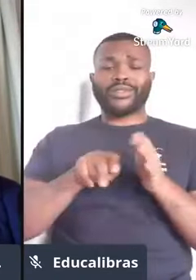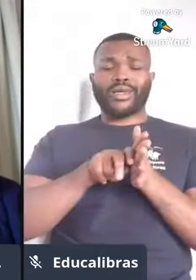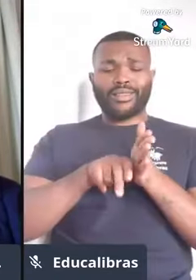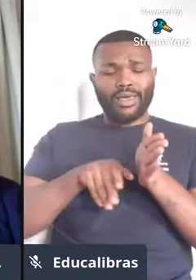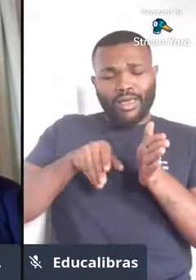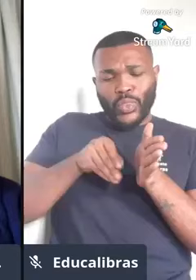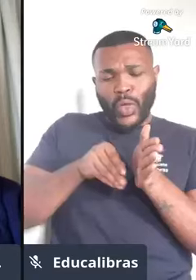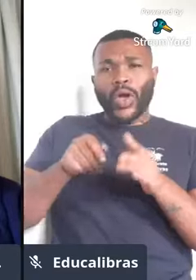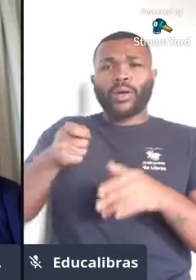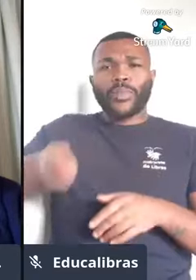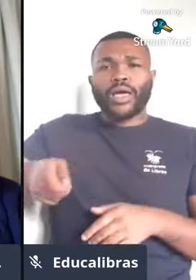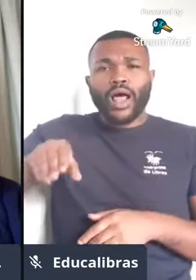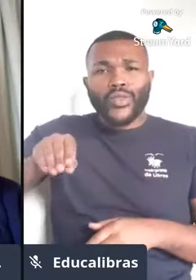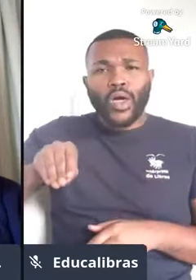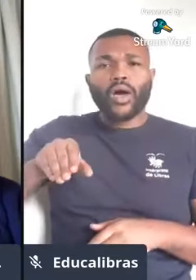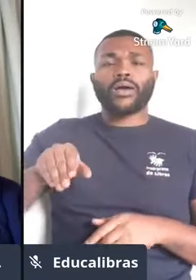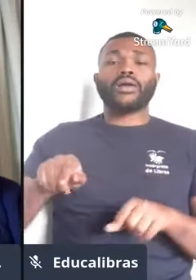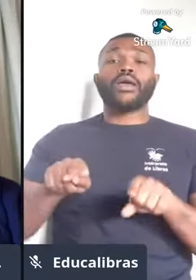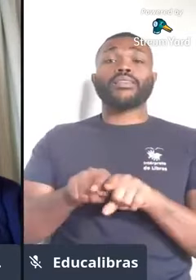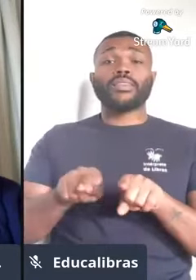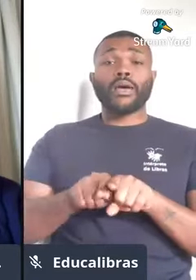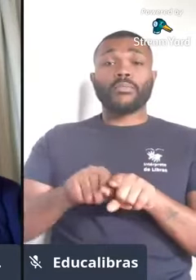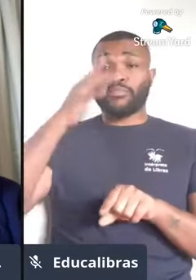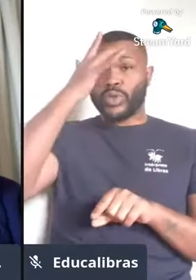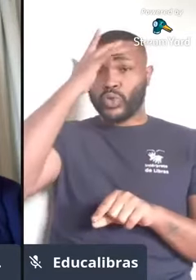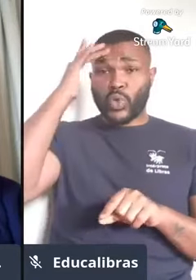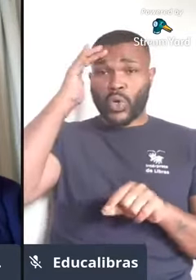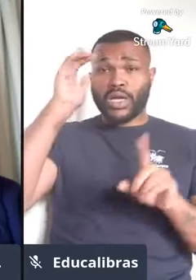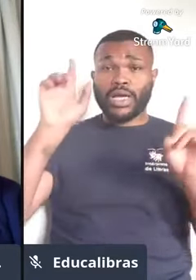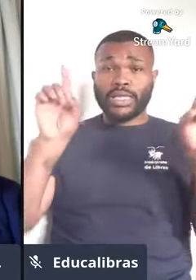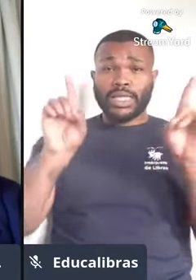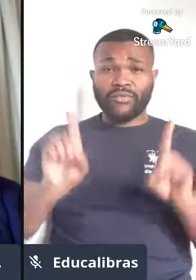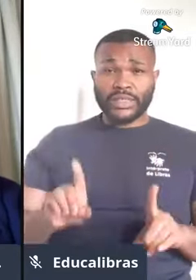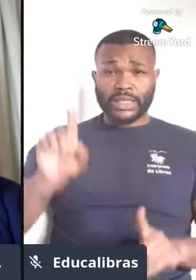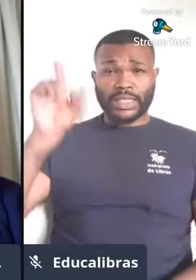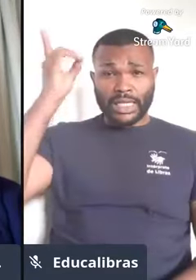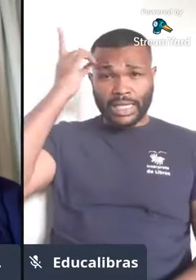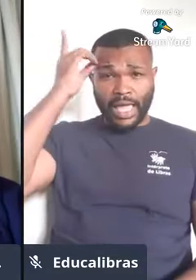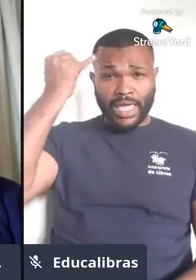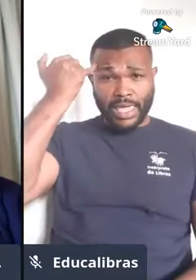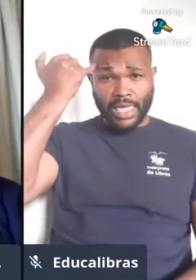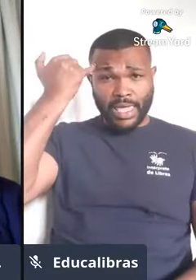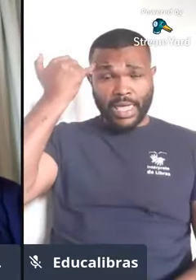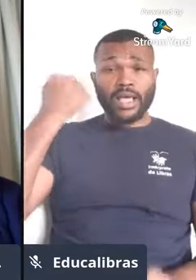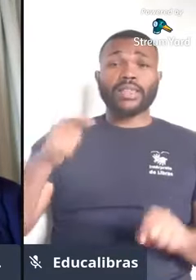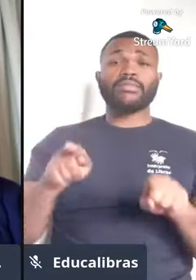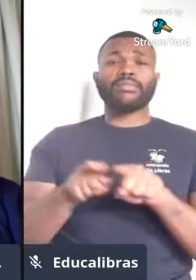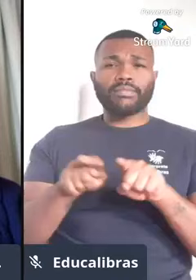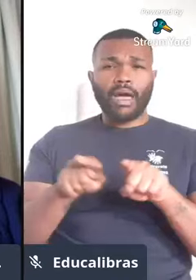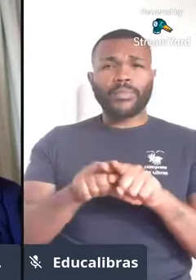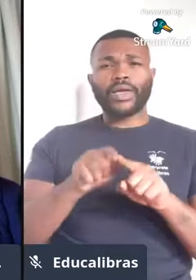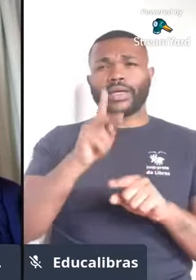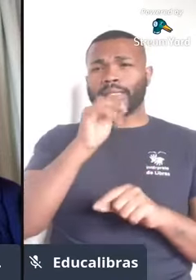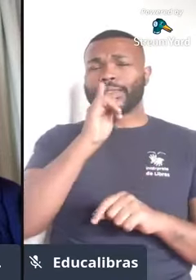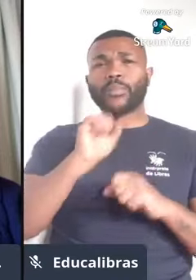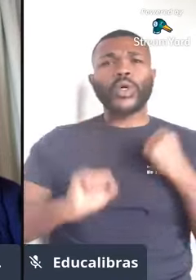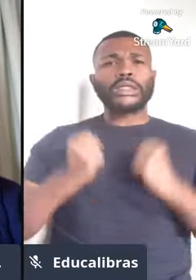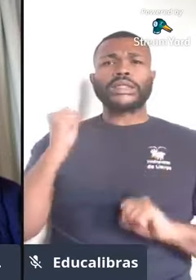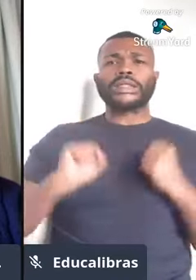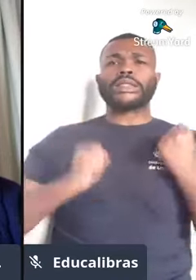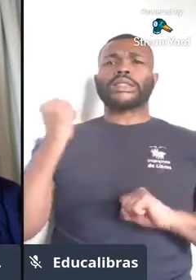Pessoas com transtorno mental, com deficiência mental, né, em situações de estresse, elas poderão ter o